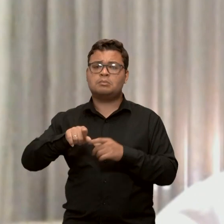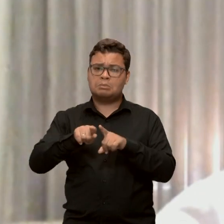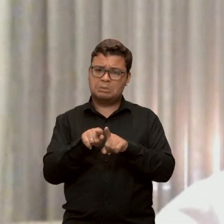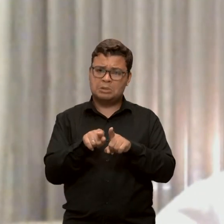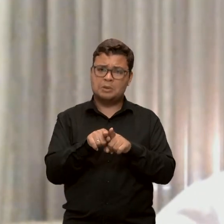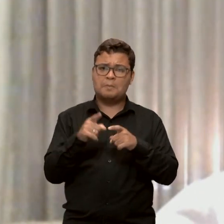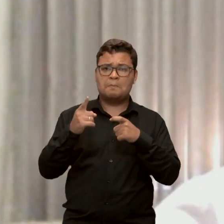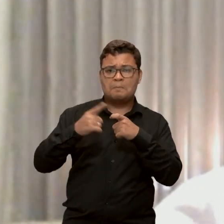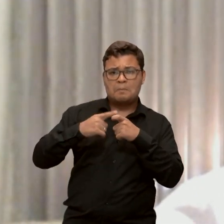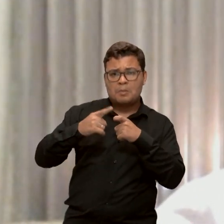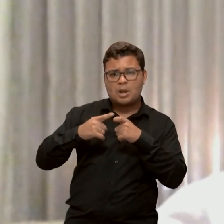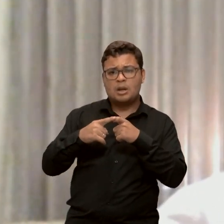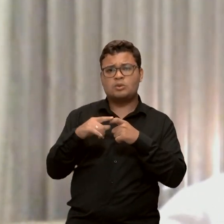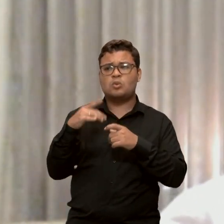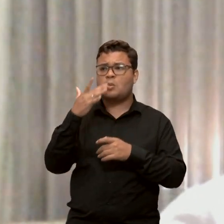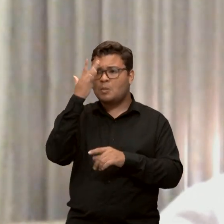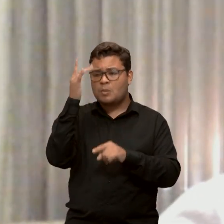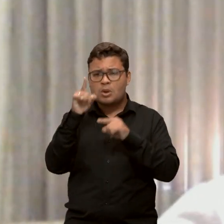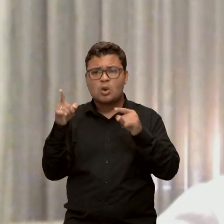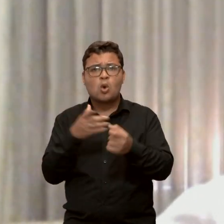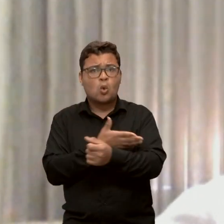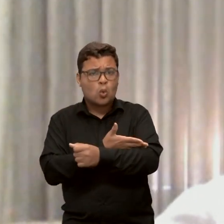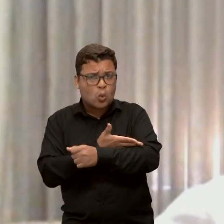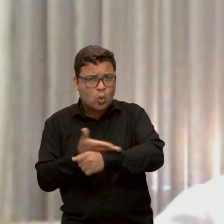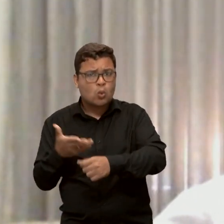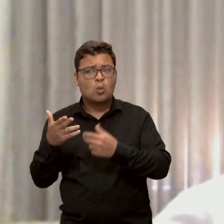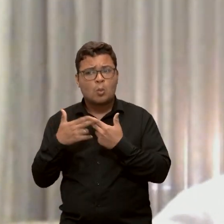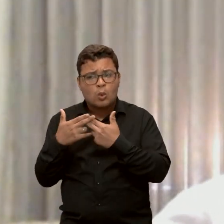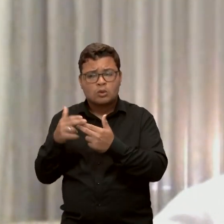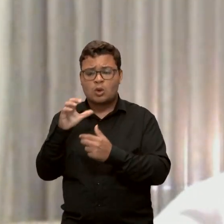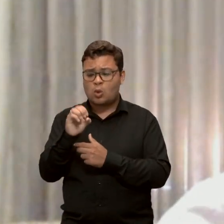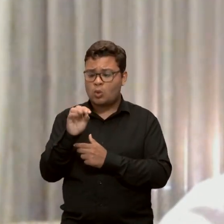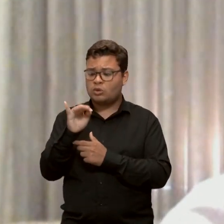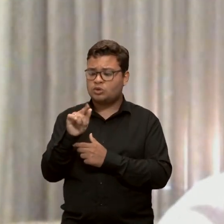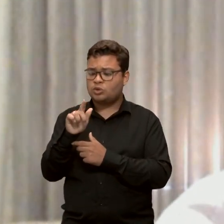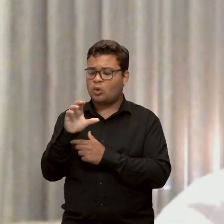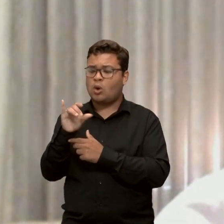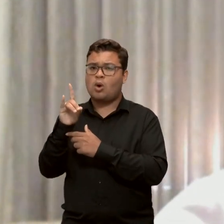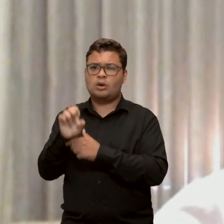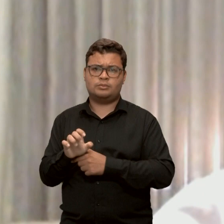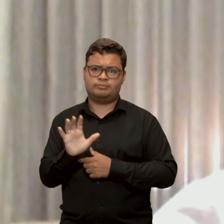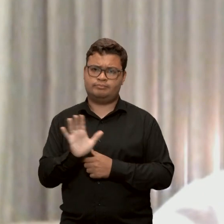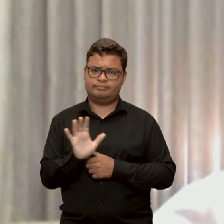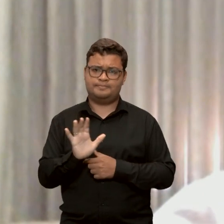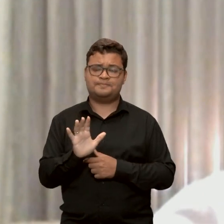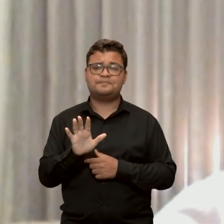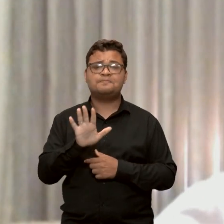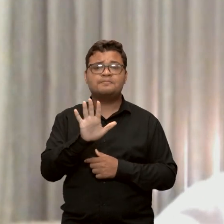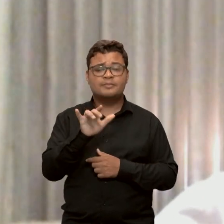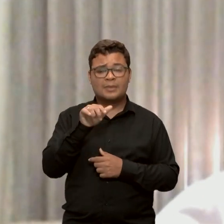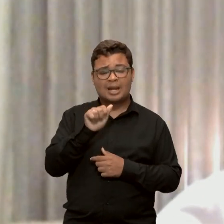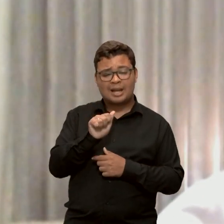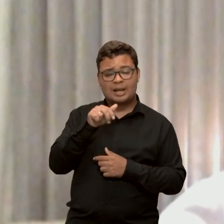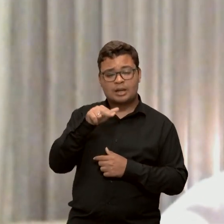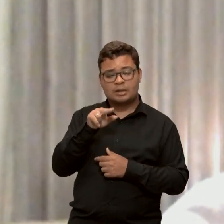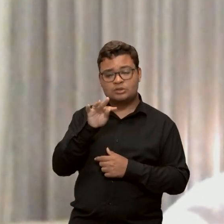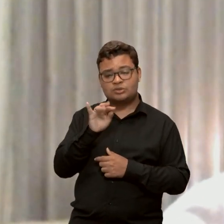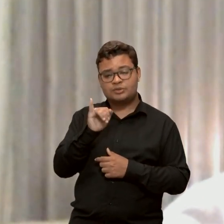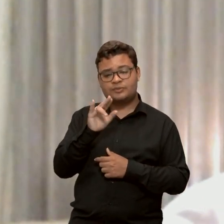vamos recomendar sempre só analgésicos. E no caso da Covid, na dúvida também, não usar o corticoide precoce, que